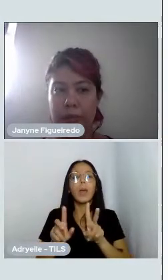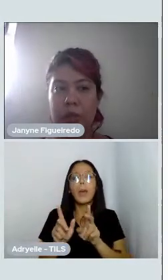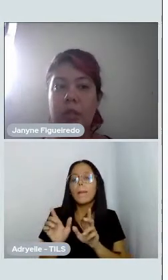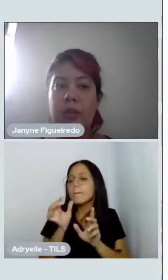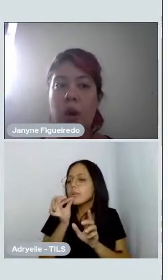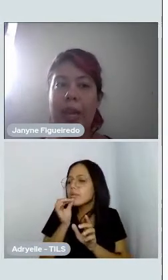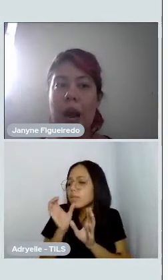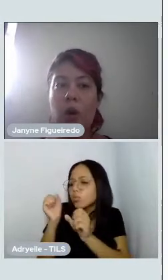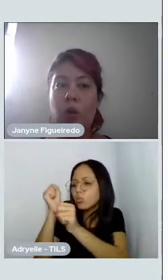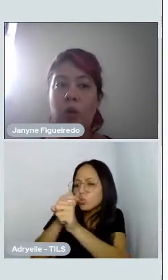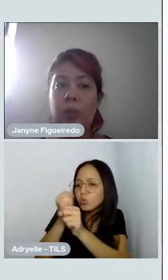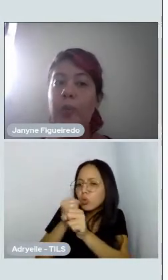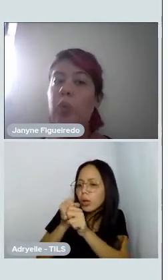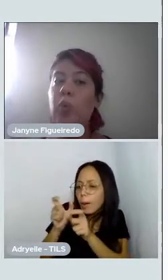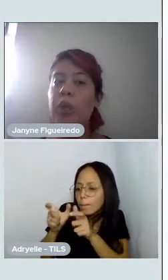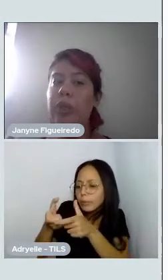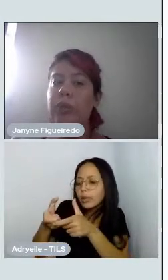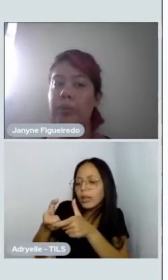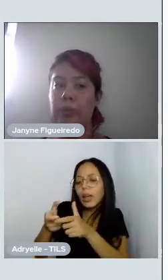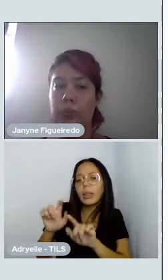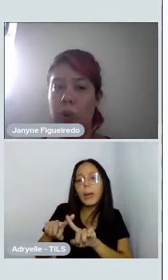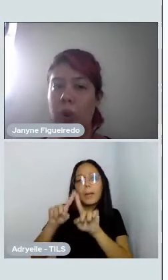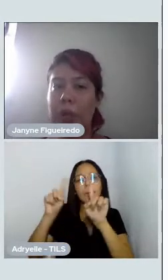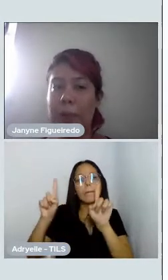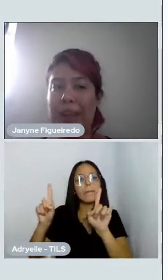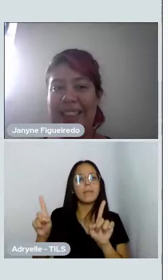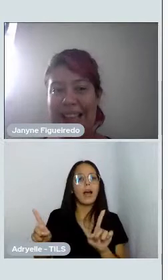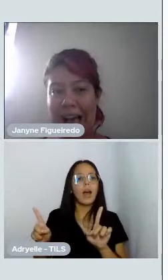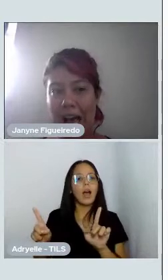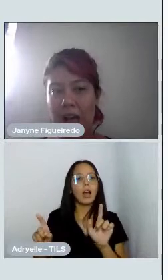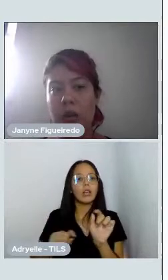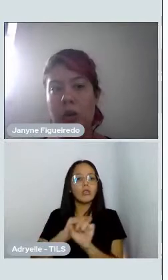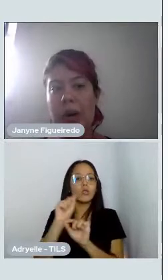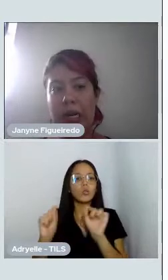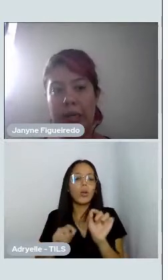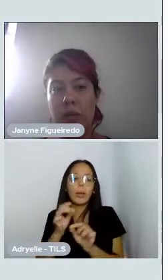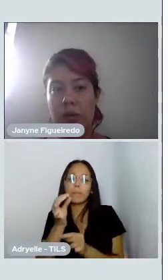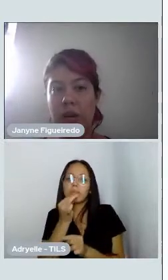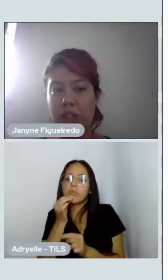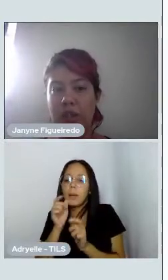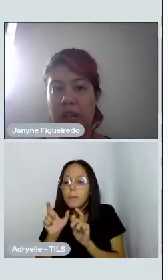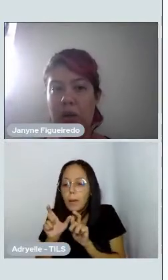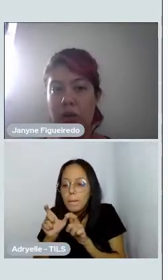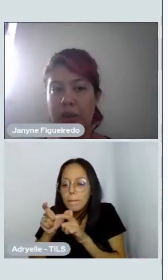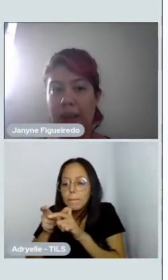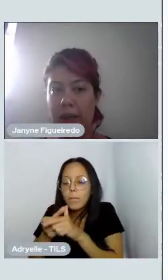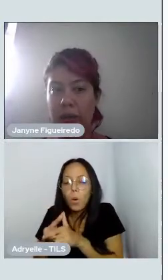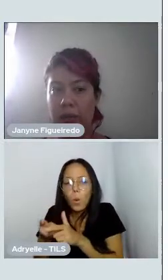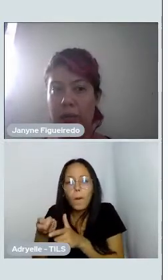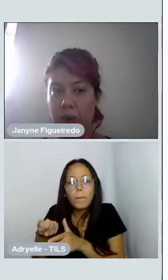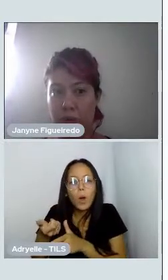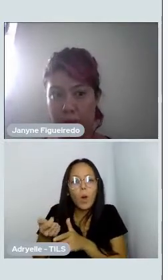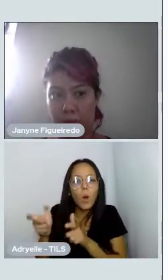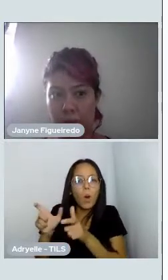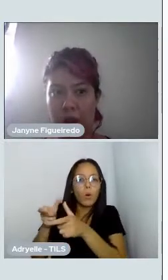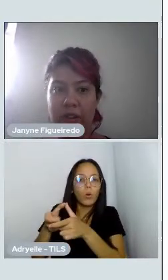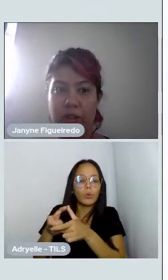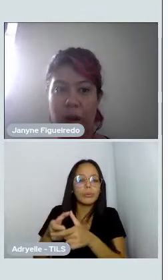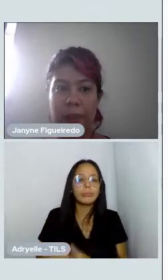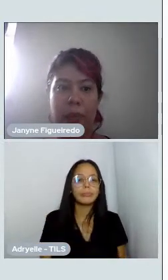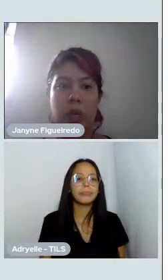construções, só que é algo muito rudimentar em comparação ao que a gente tem hoje, certo?